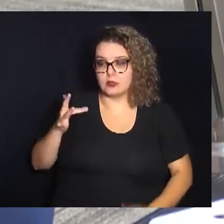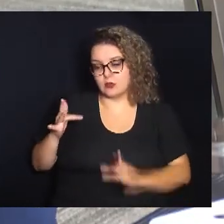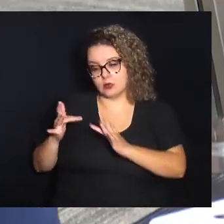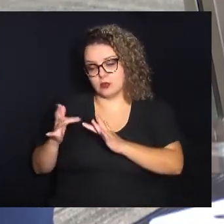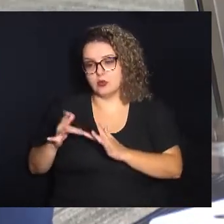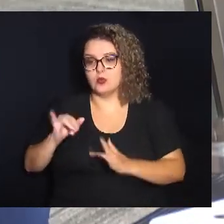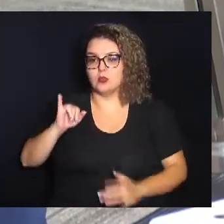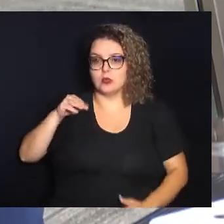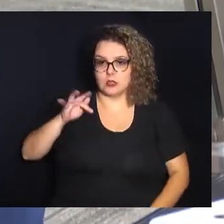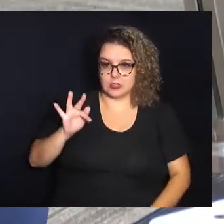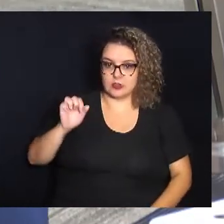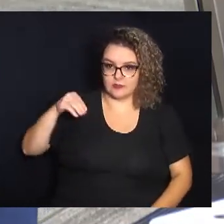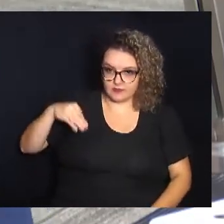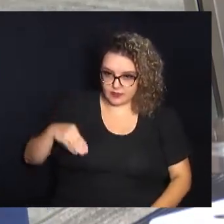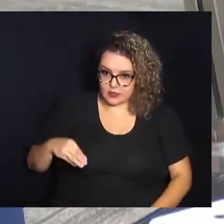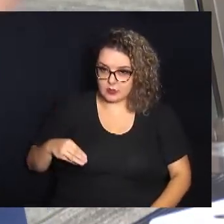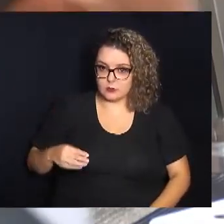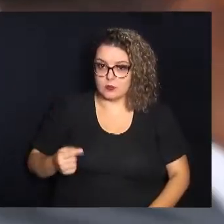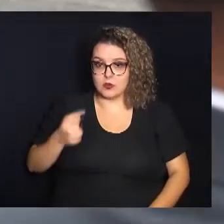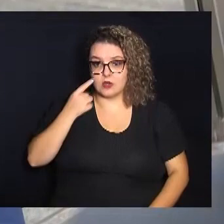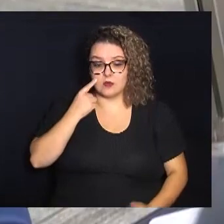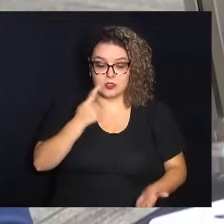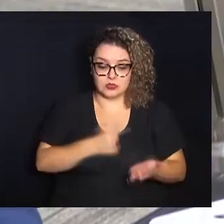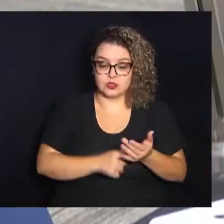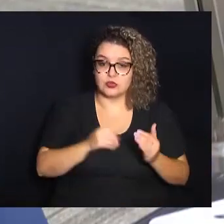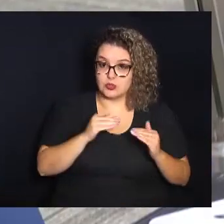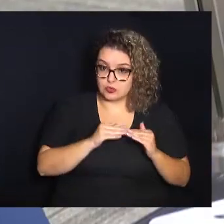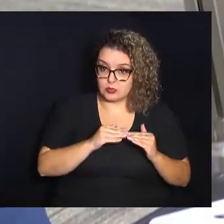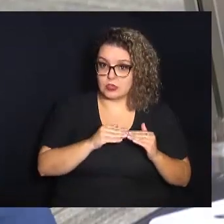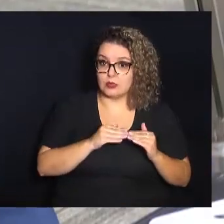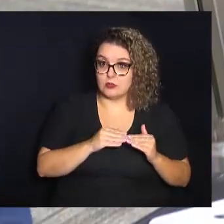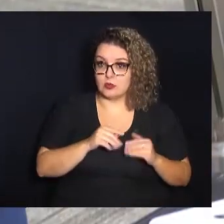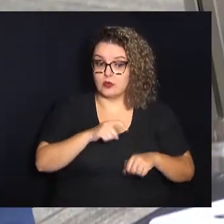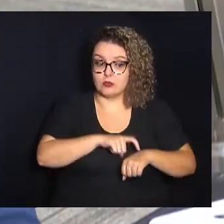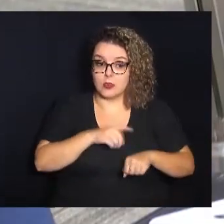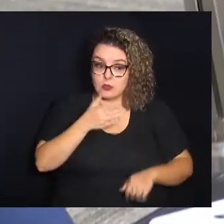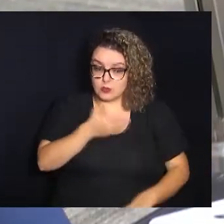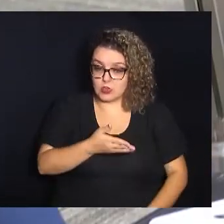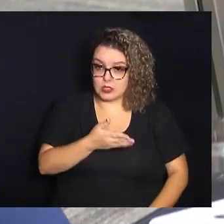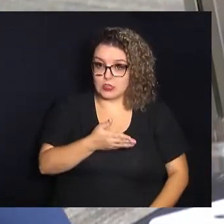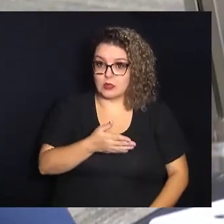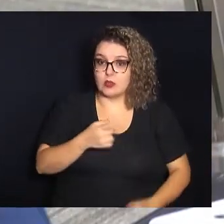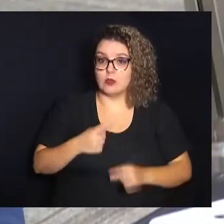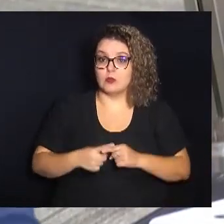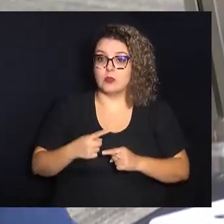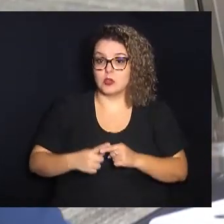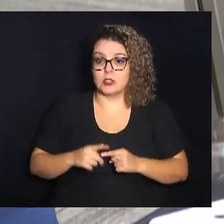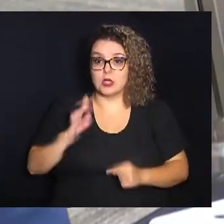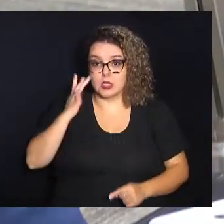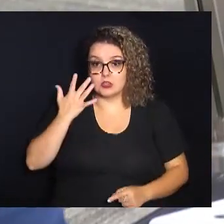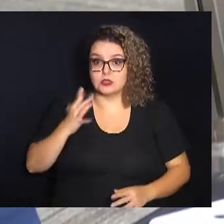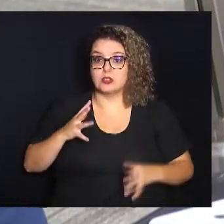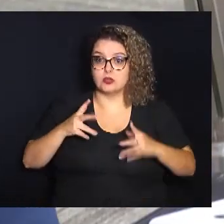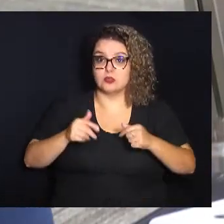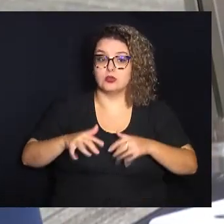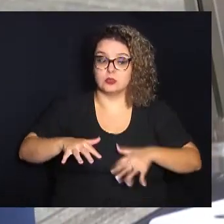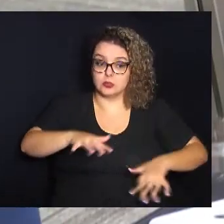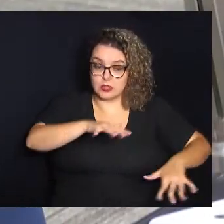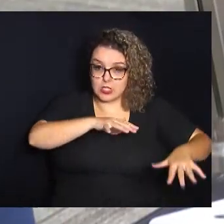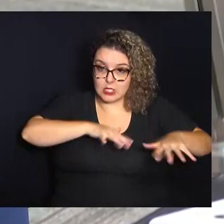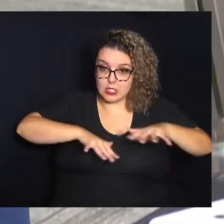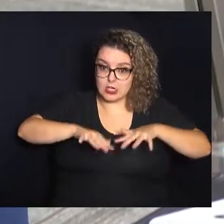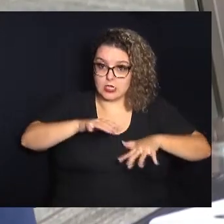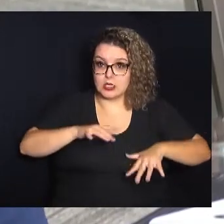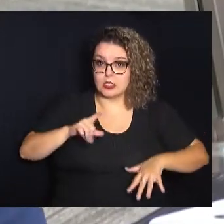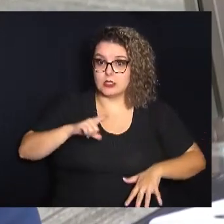eu vou contactar o IFAM para poder ver se confirma, né, de fato, aquela situação, porque eles acham que existe ali toda uma